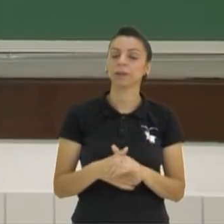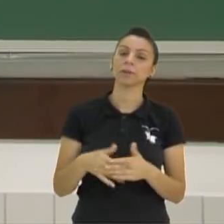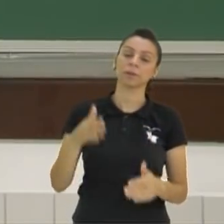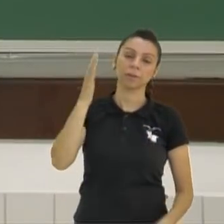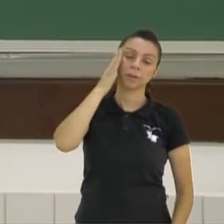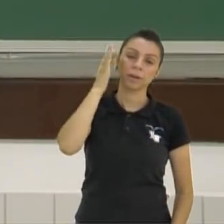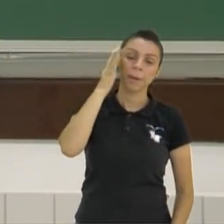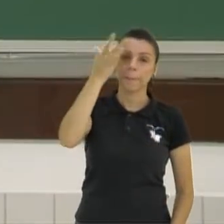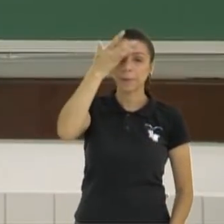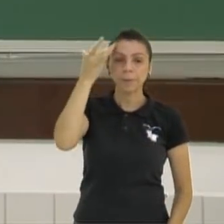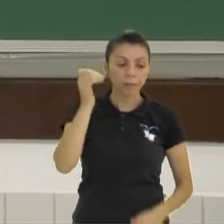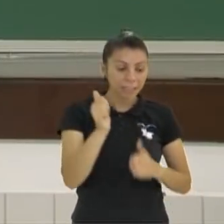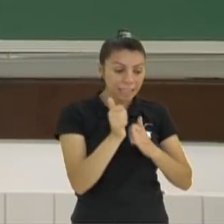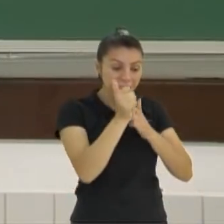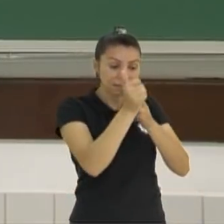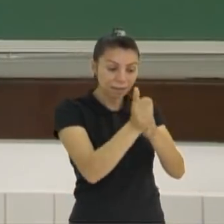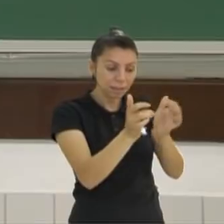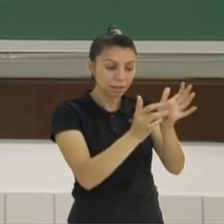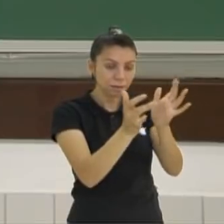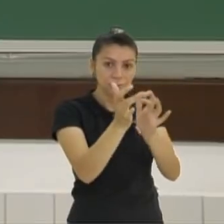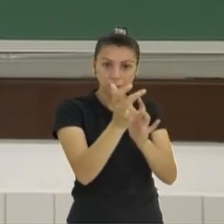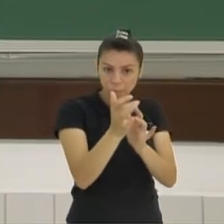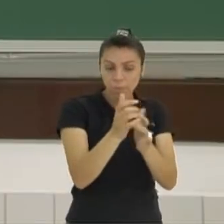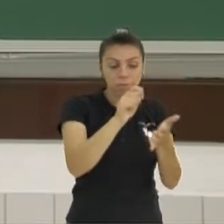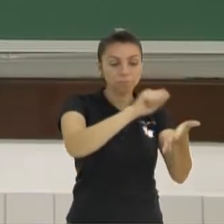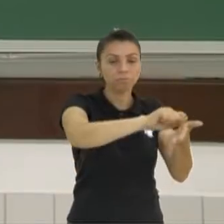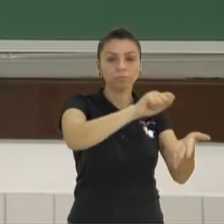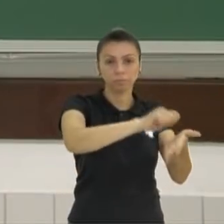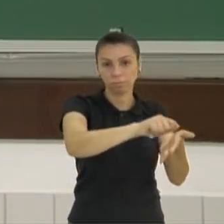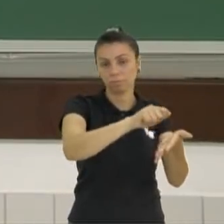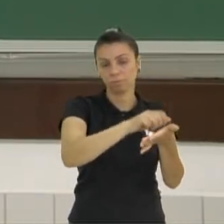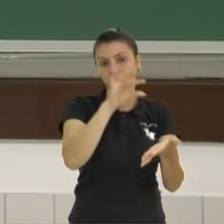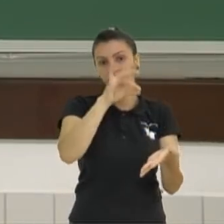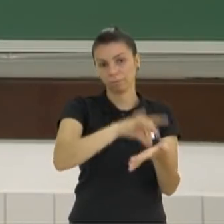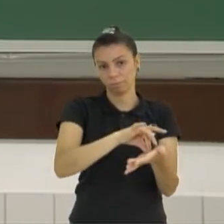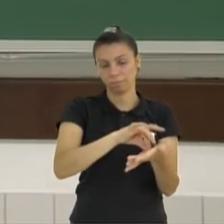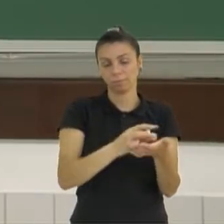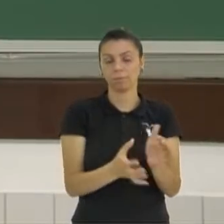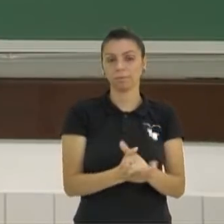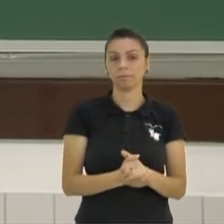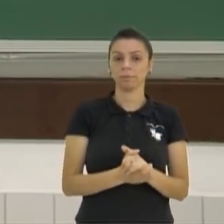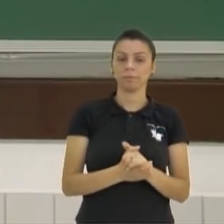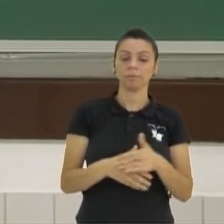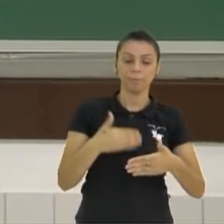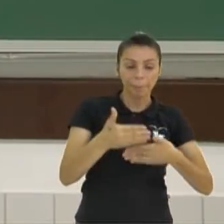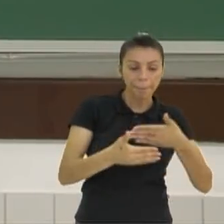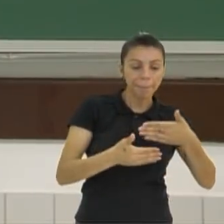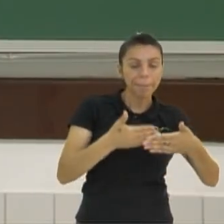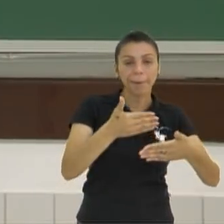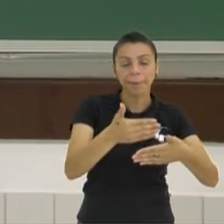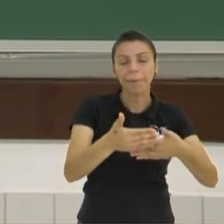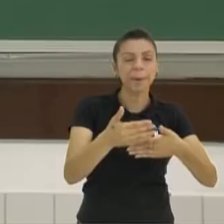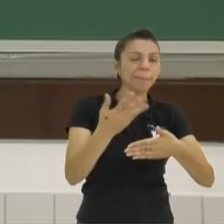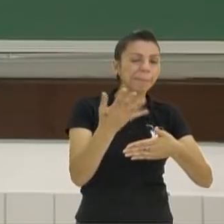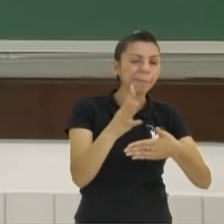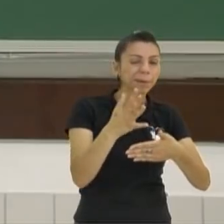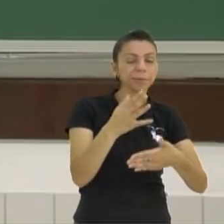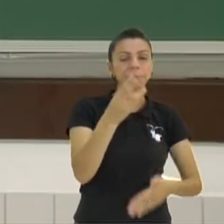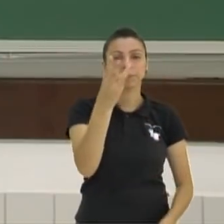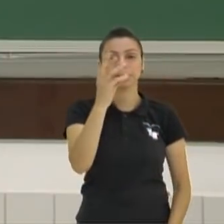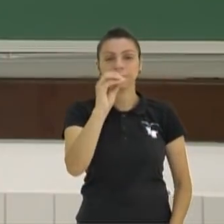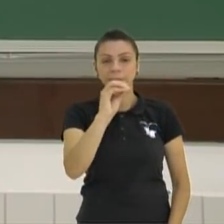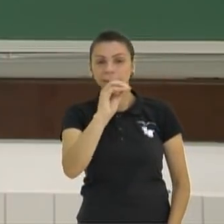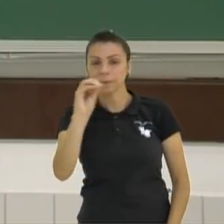seus seguidores, não aqueles 12 que viviam com ele, mas muito tempo depois, talvez cerca de 200 ou 300 anos,